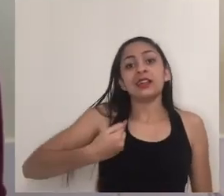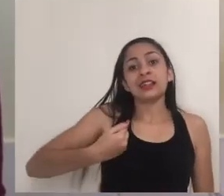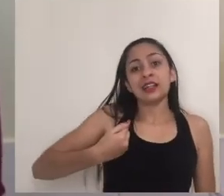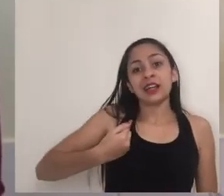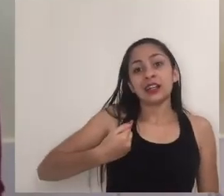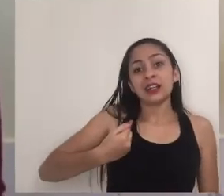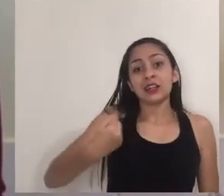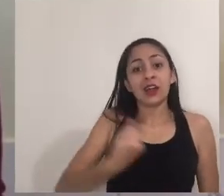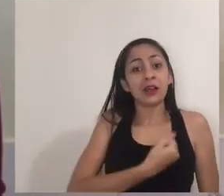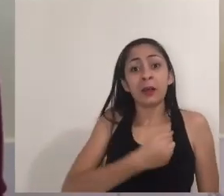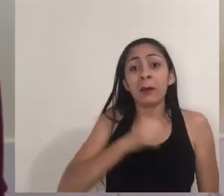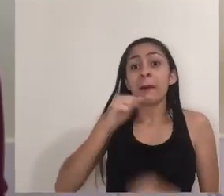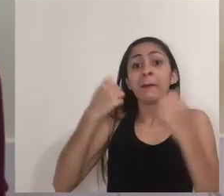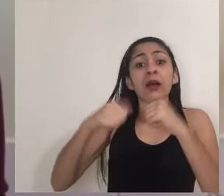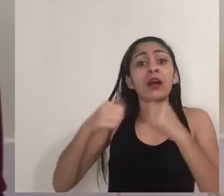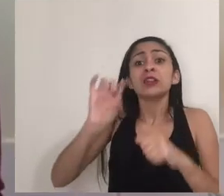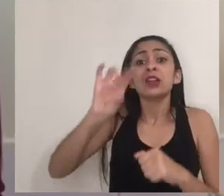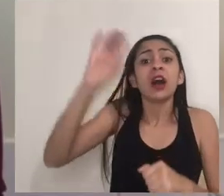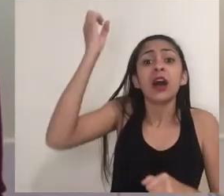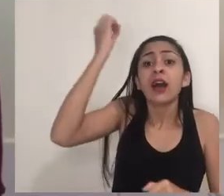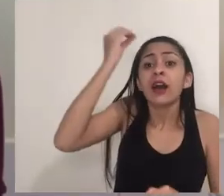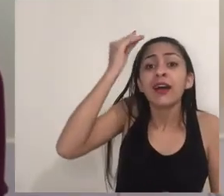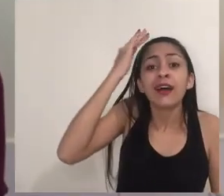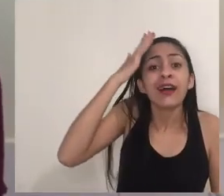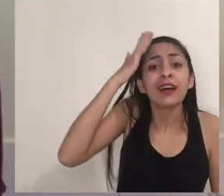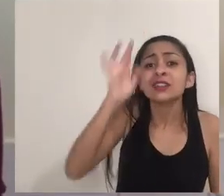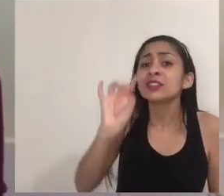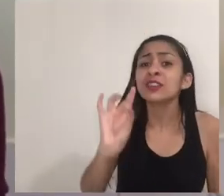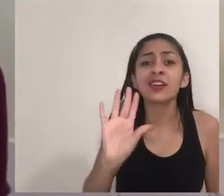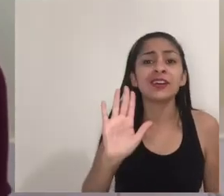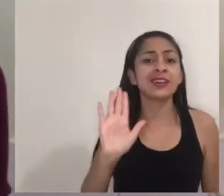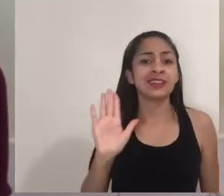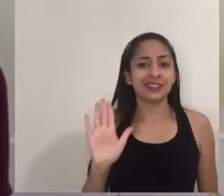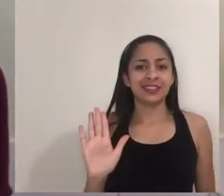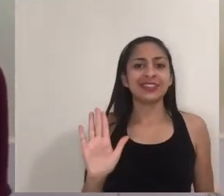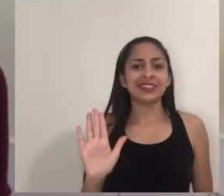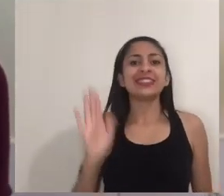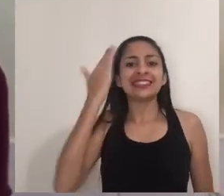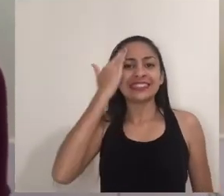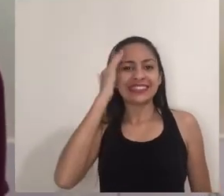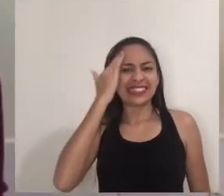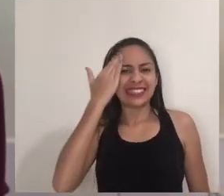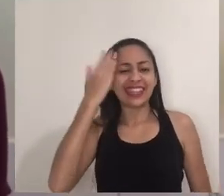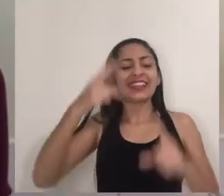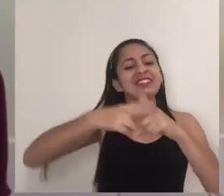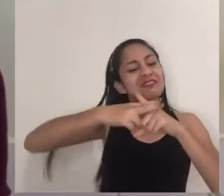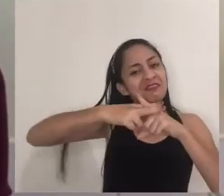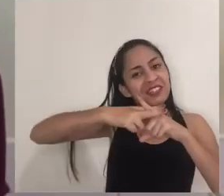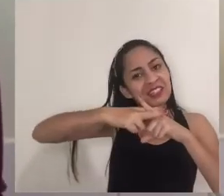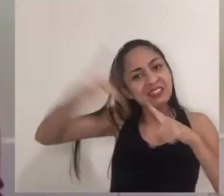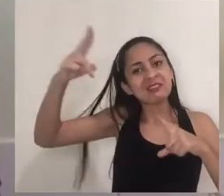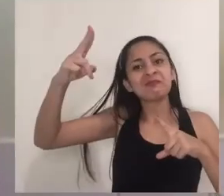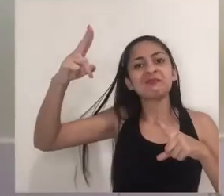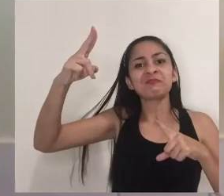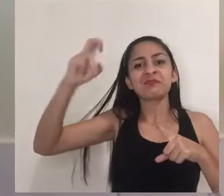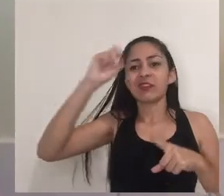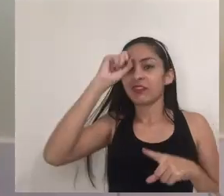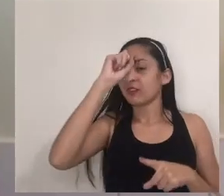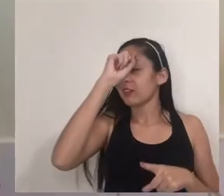Cristo, nós temos tudo, nós compreendemos e conseguimos vencer as dificuldades e